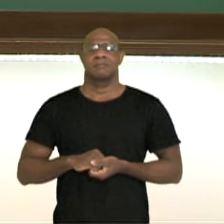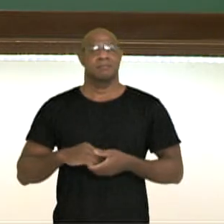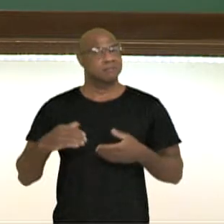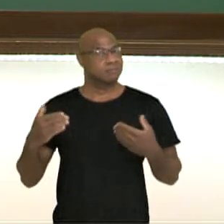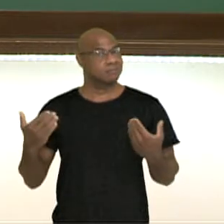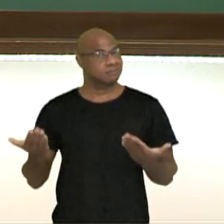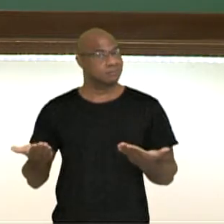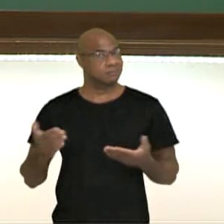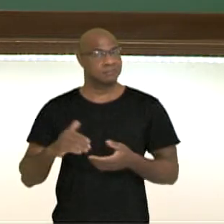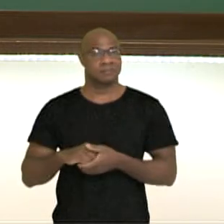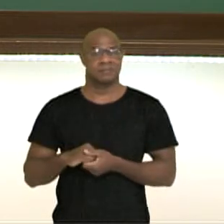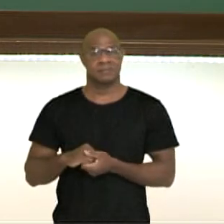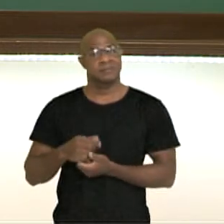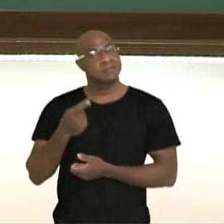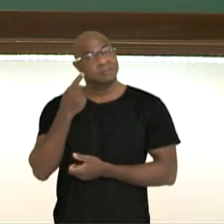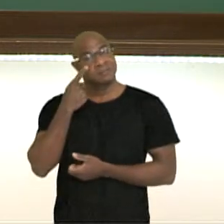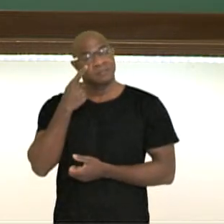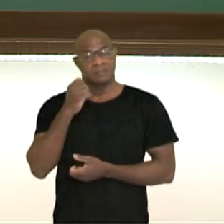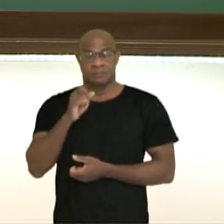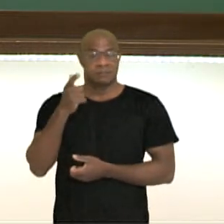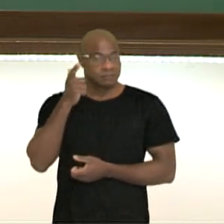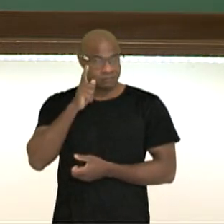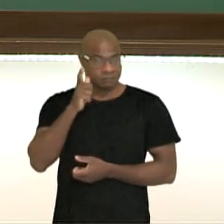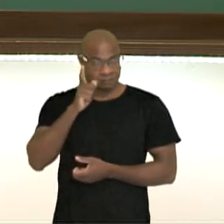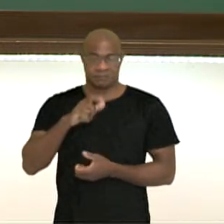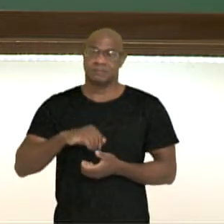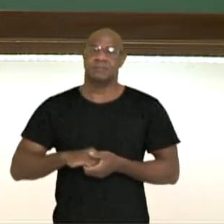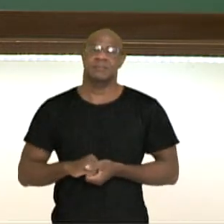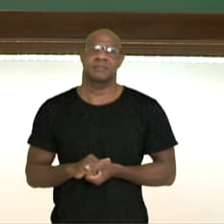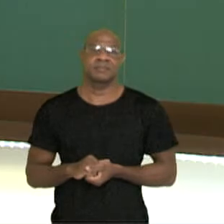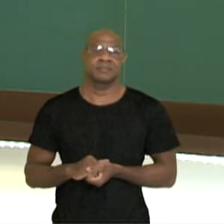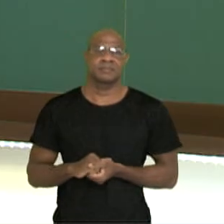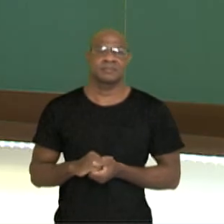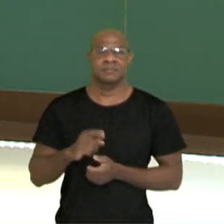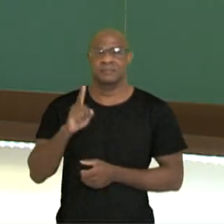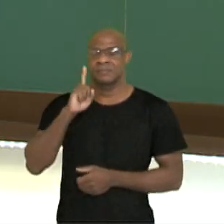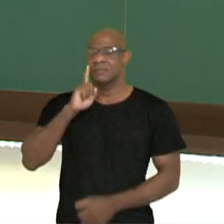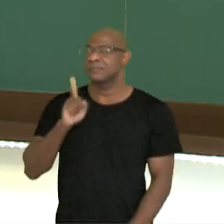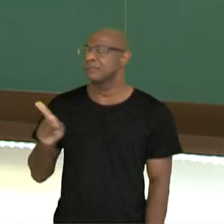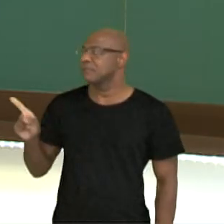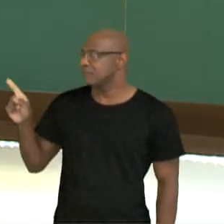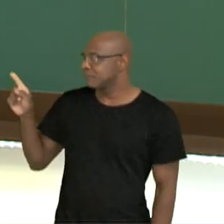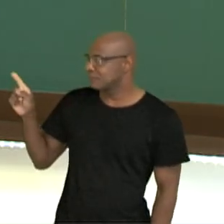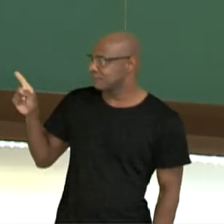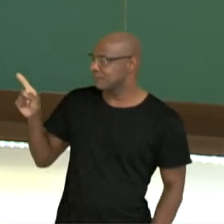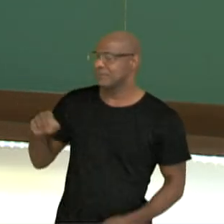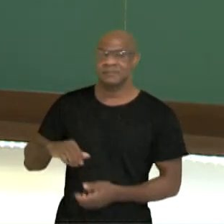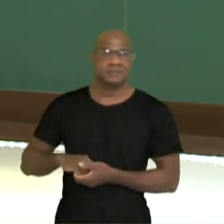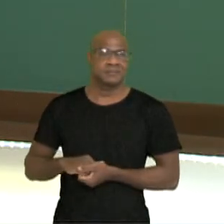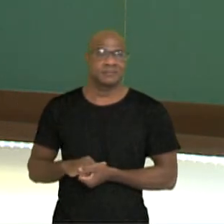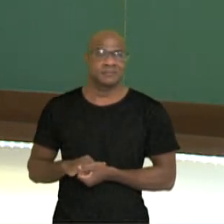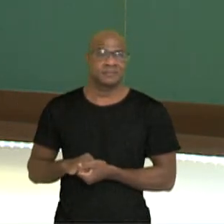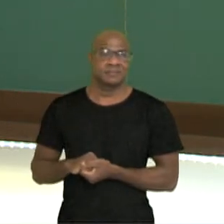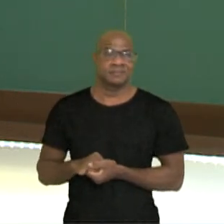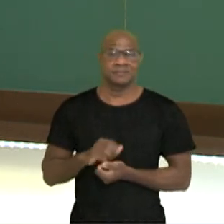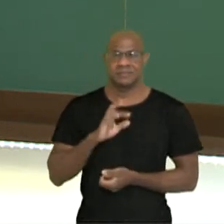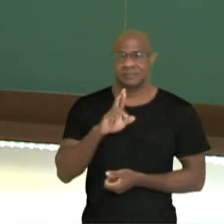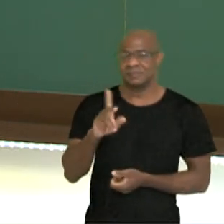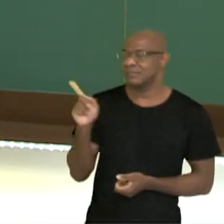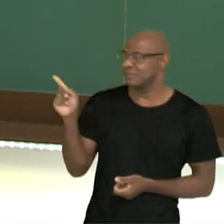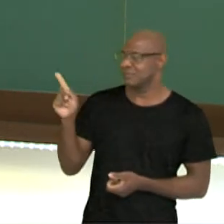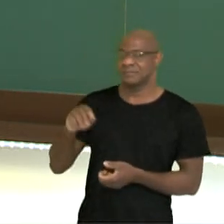E aí, pessoal? Vamos checar se vocês acertaram mais essas questões? Olha só. Então, pessoal, magnetron is